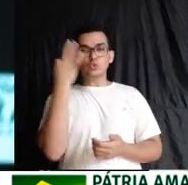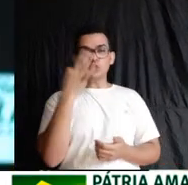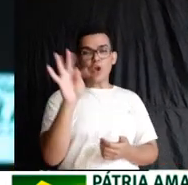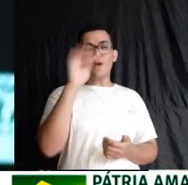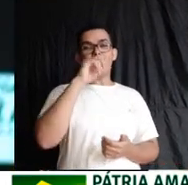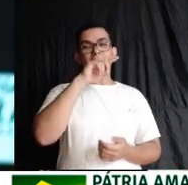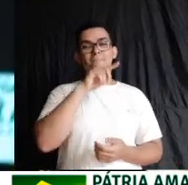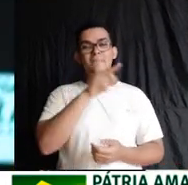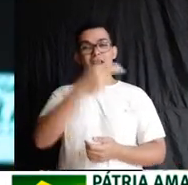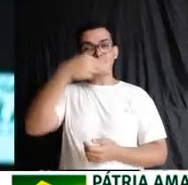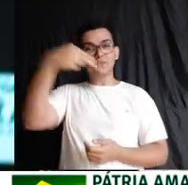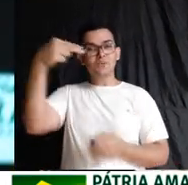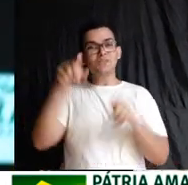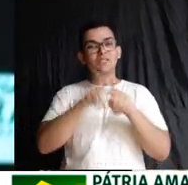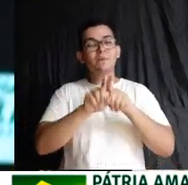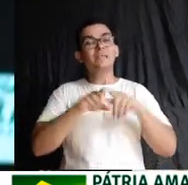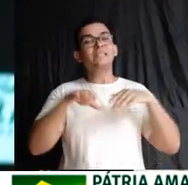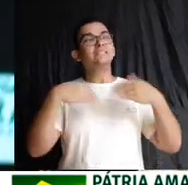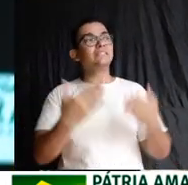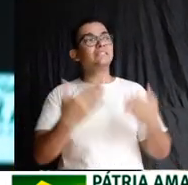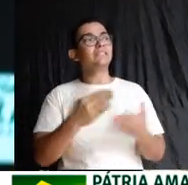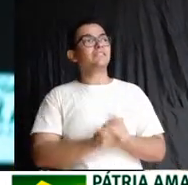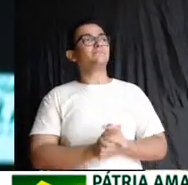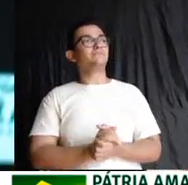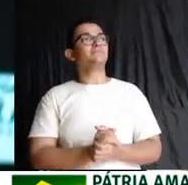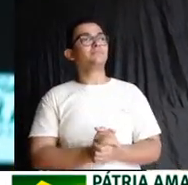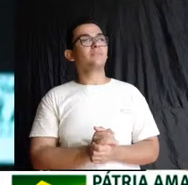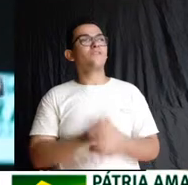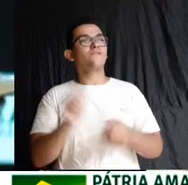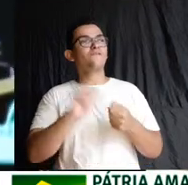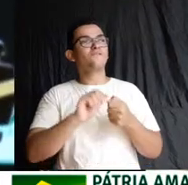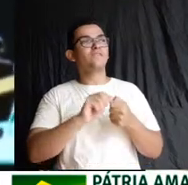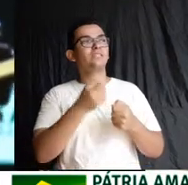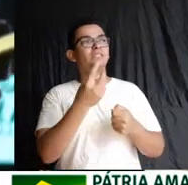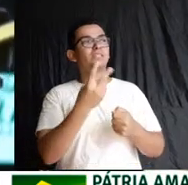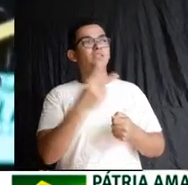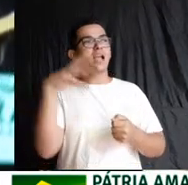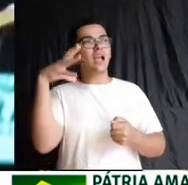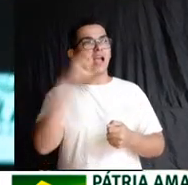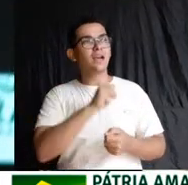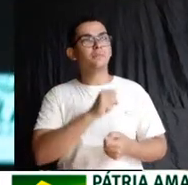dessa. E pra encerrar, vamos fazer uma de Alceu Valença, né? Fazer as duas. Pode ser?